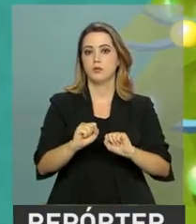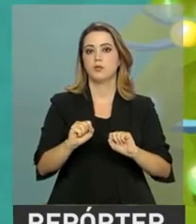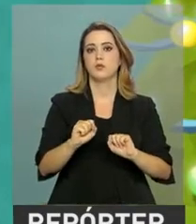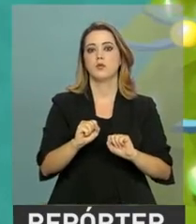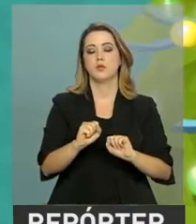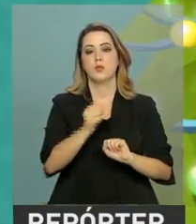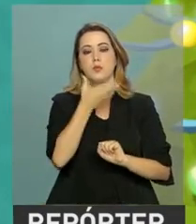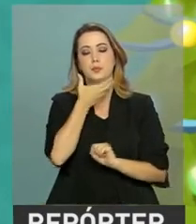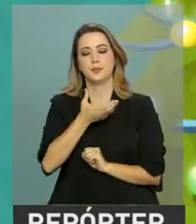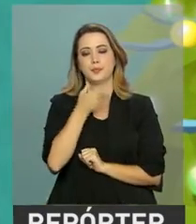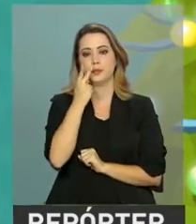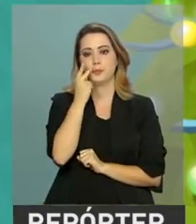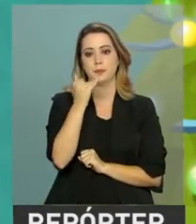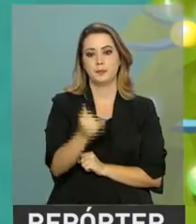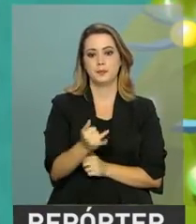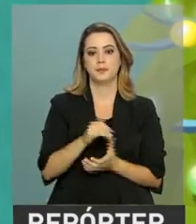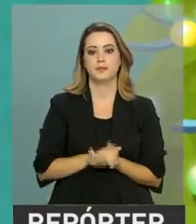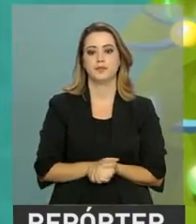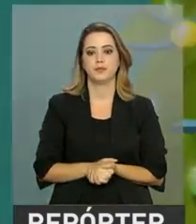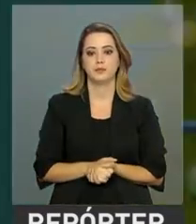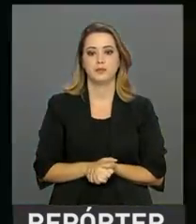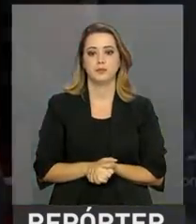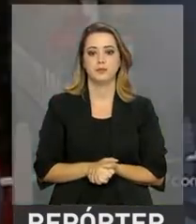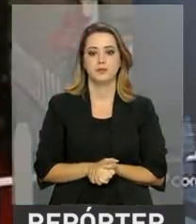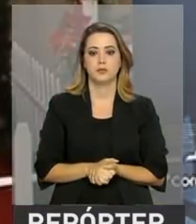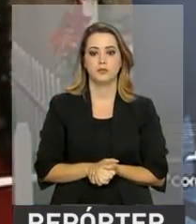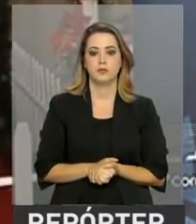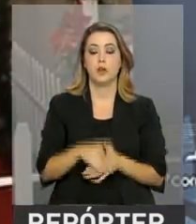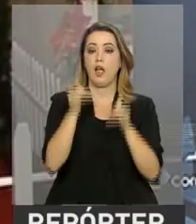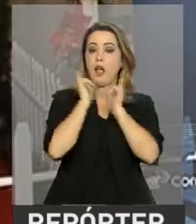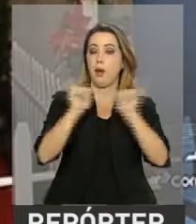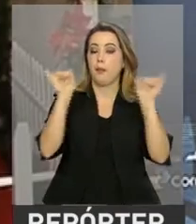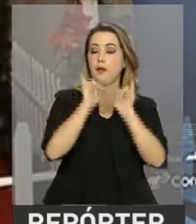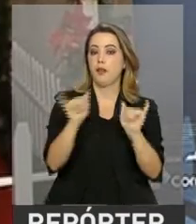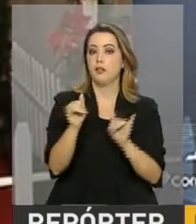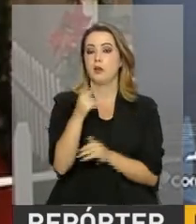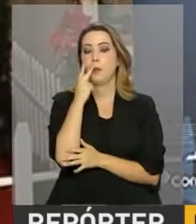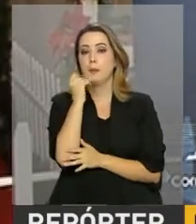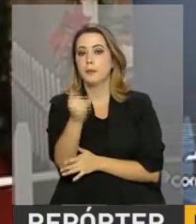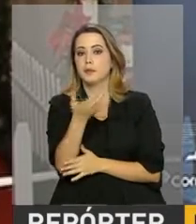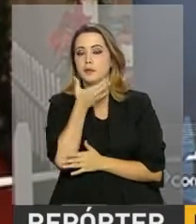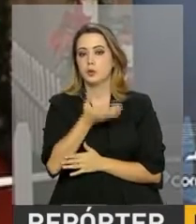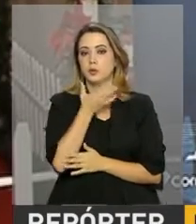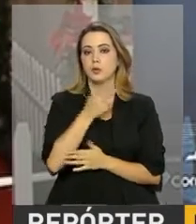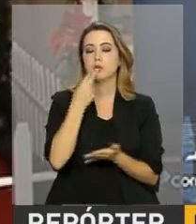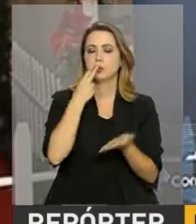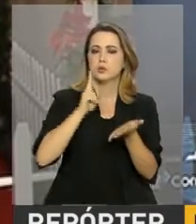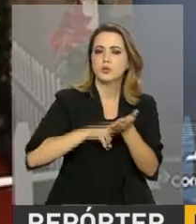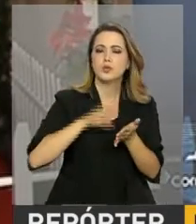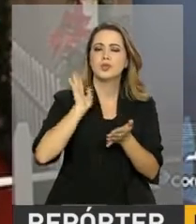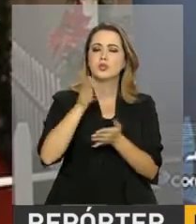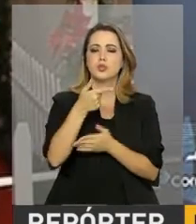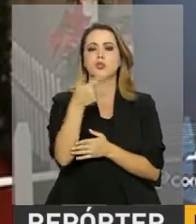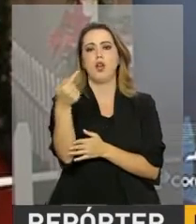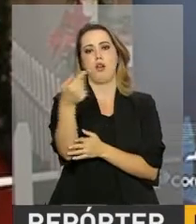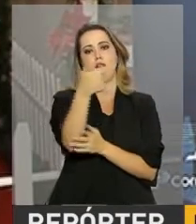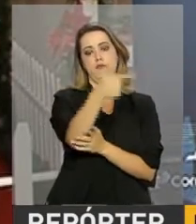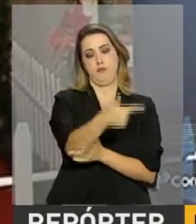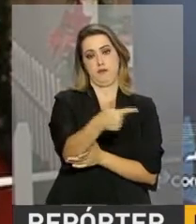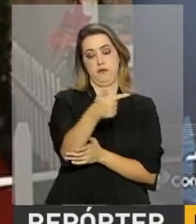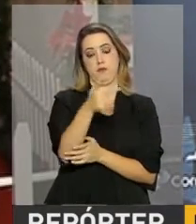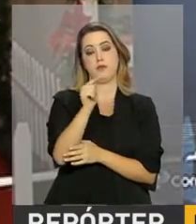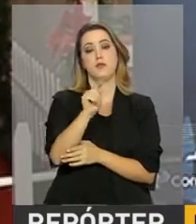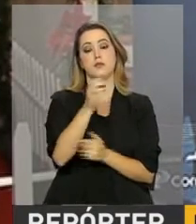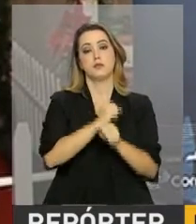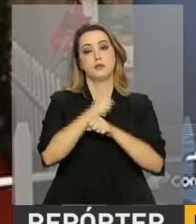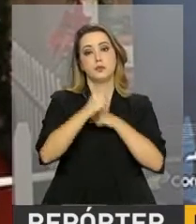ser Noel. É a campanha Papai Noel dos Correios que existe há 27 anos. As cartinhas para